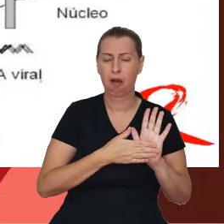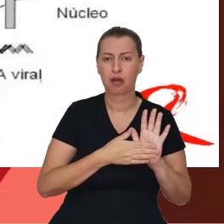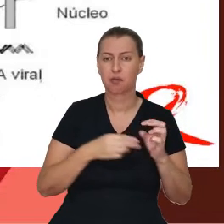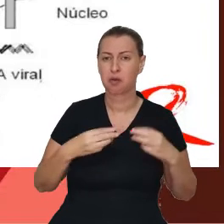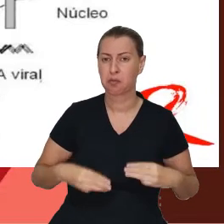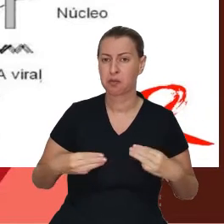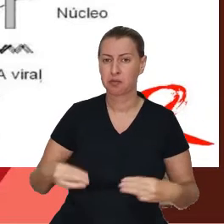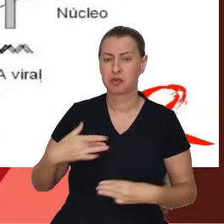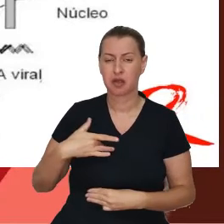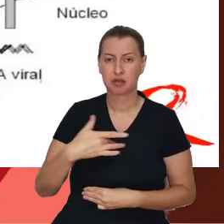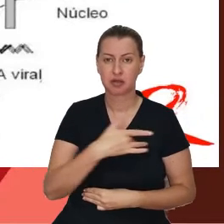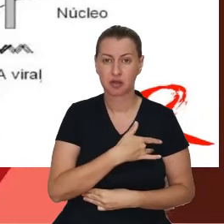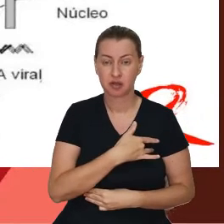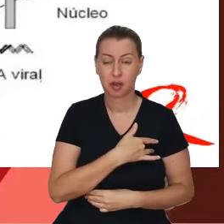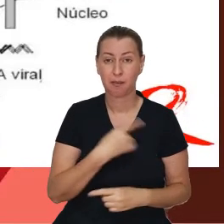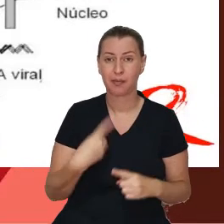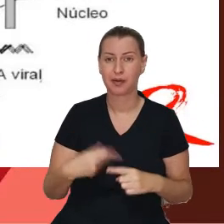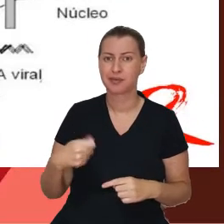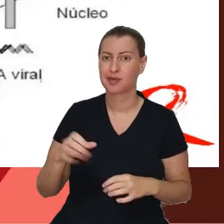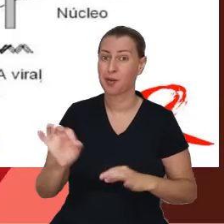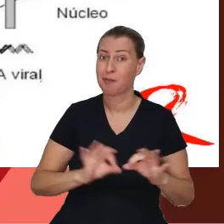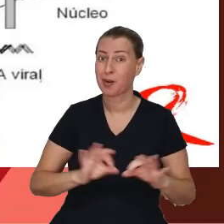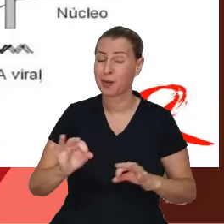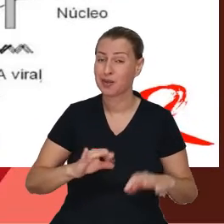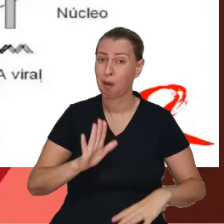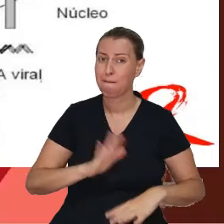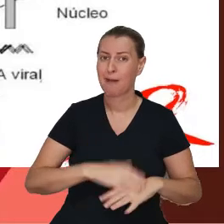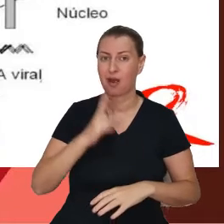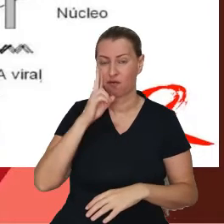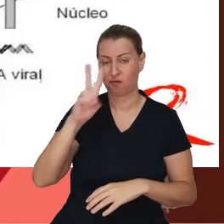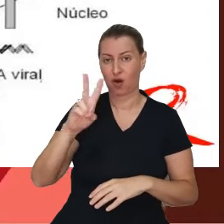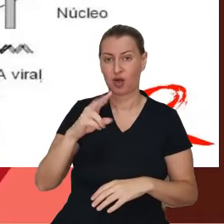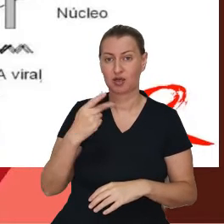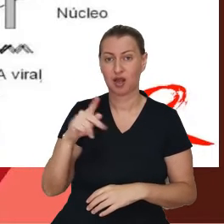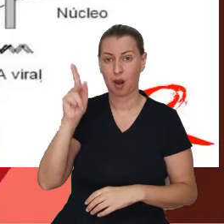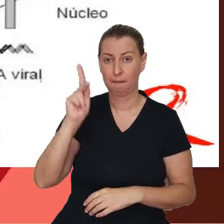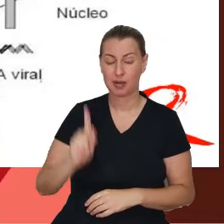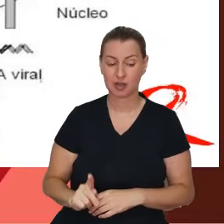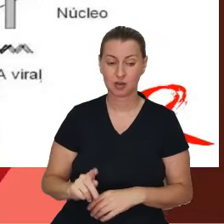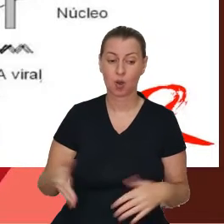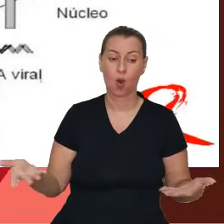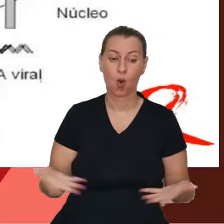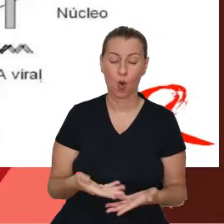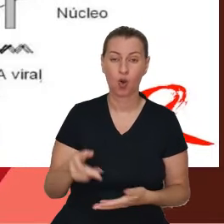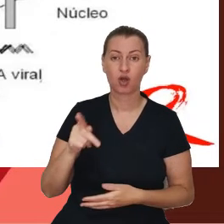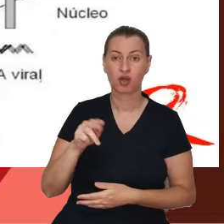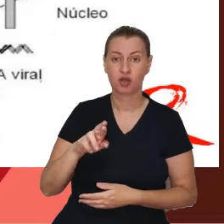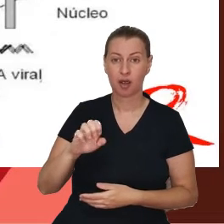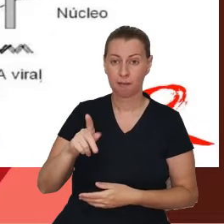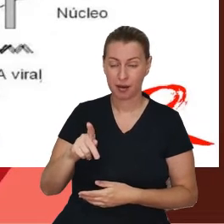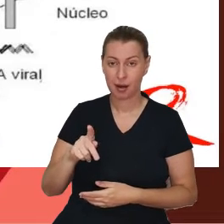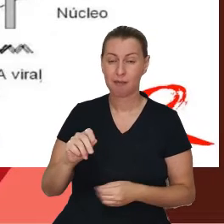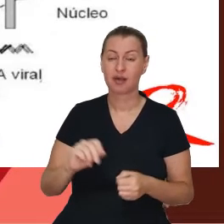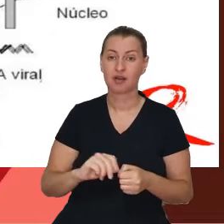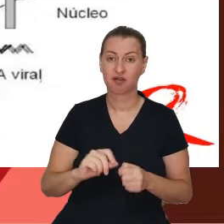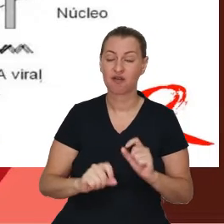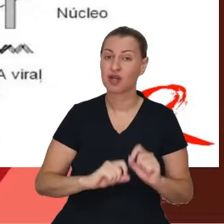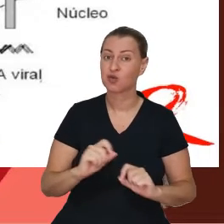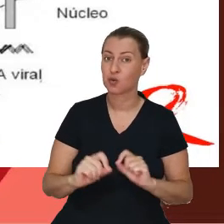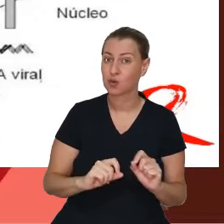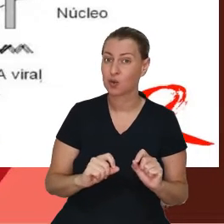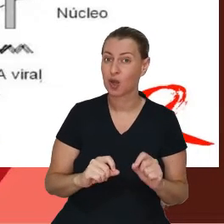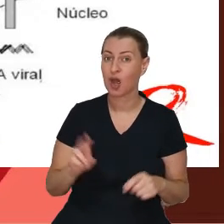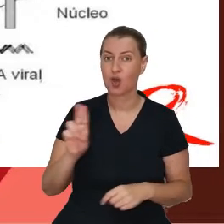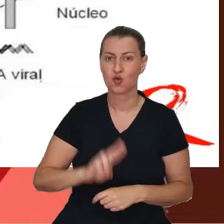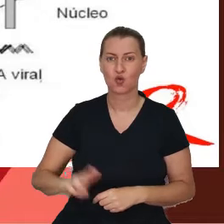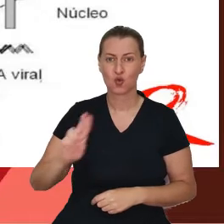exige uma organização bem maior por parte do paciente. Hoje, a PrEP que se faz no serviço, ela é